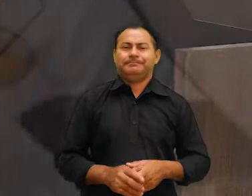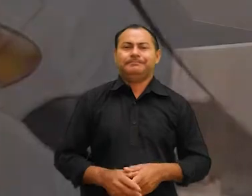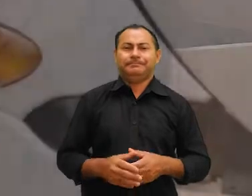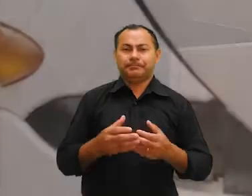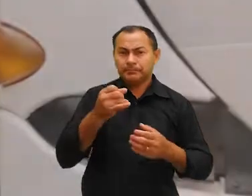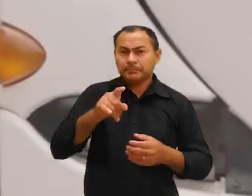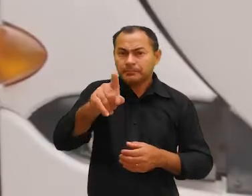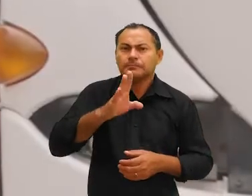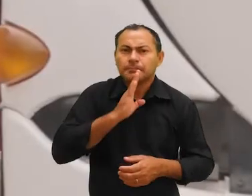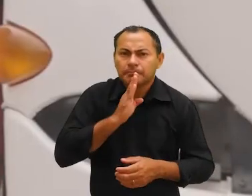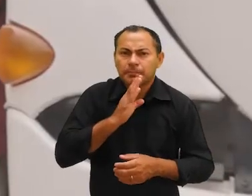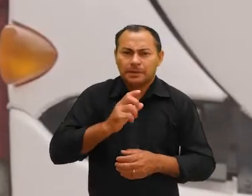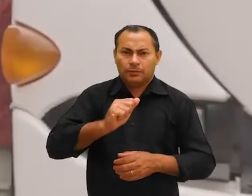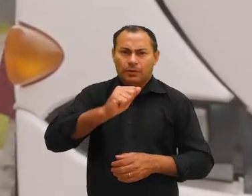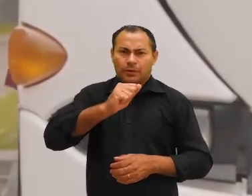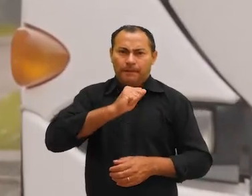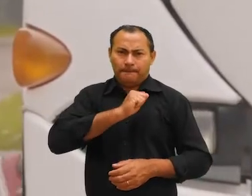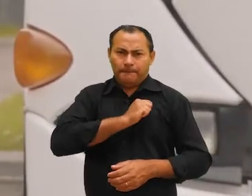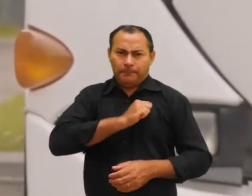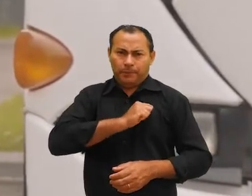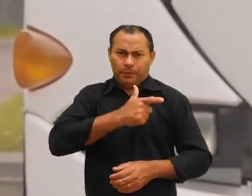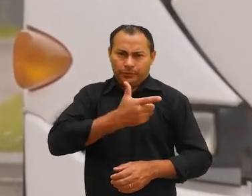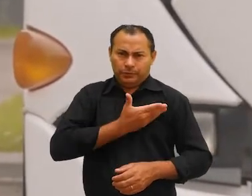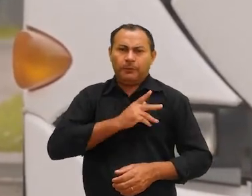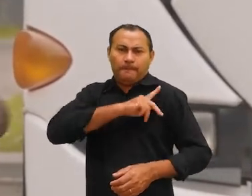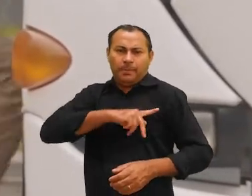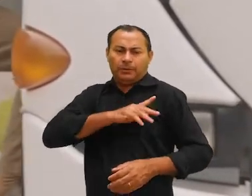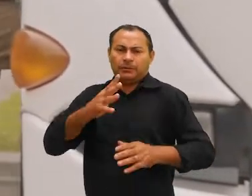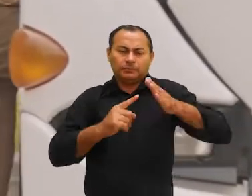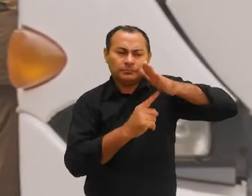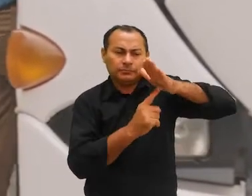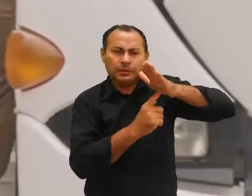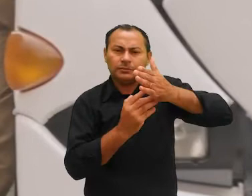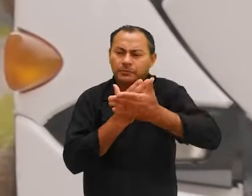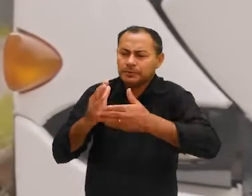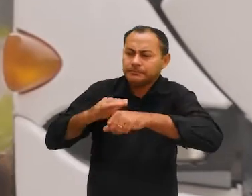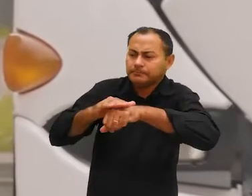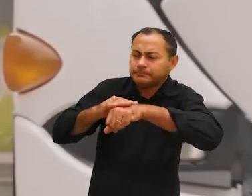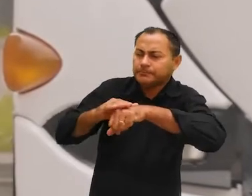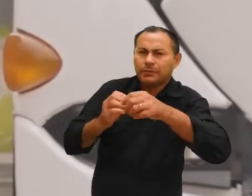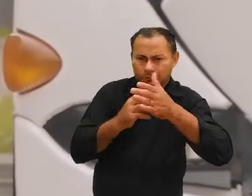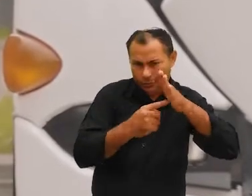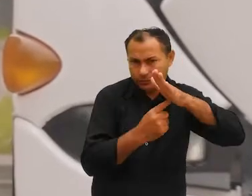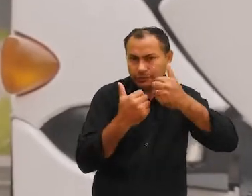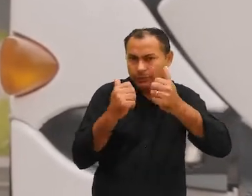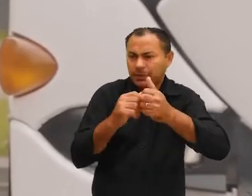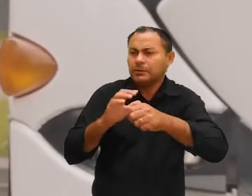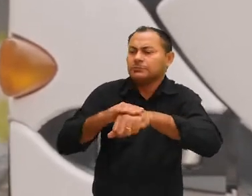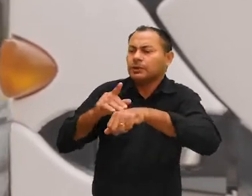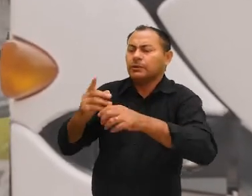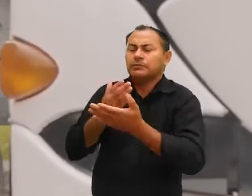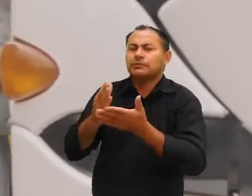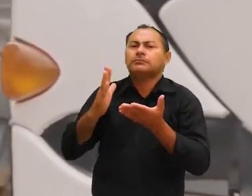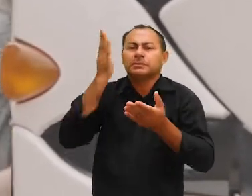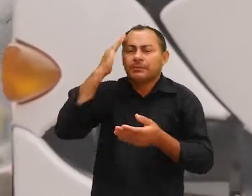esconder se você conhecesse o apóstolo Paulo quem sabe de um ponto de ônibus e começar a conversar com ele quanto